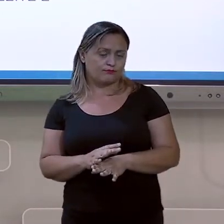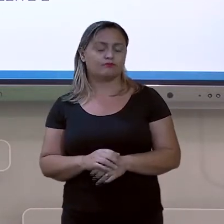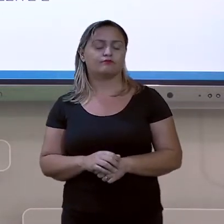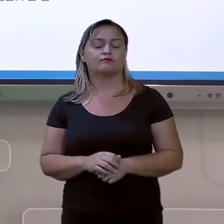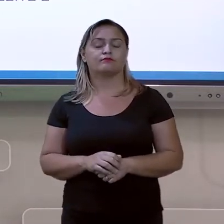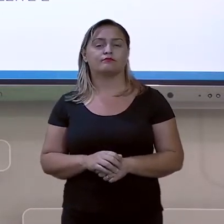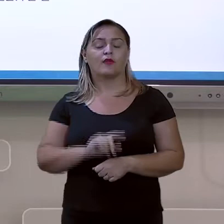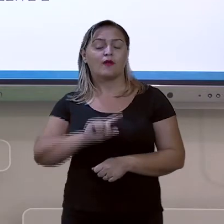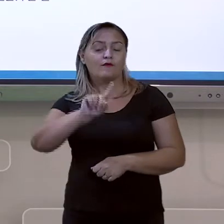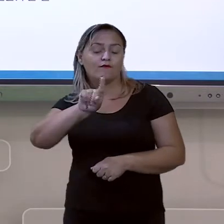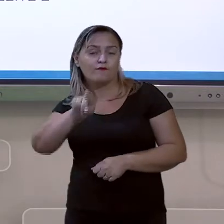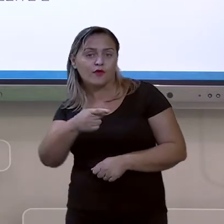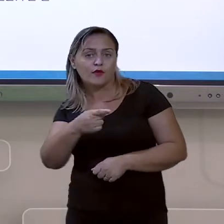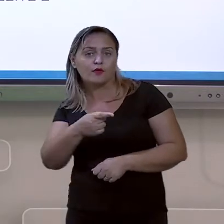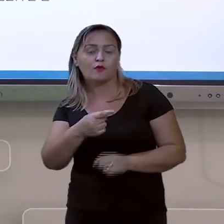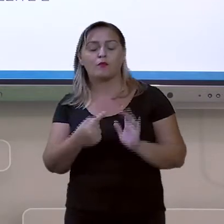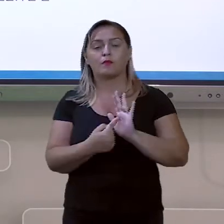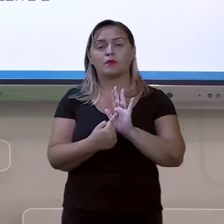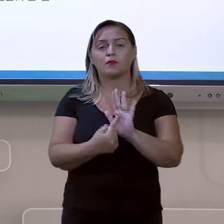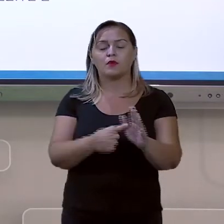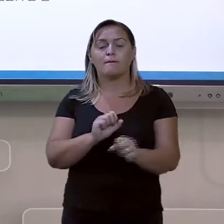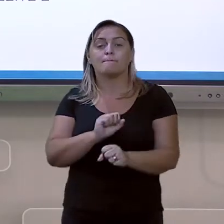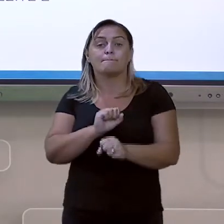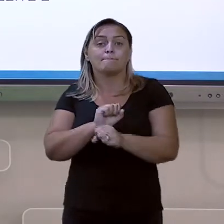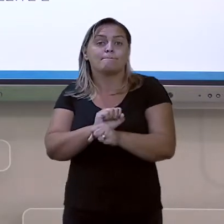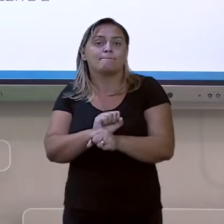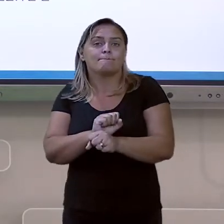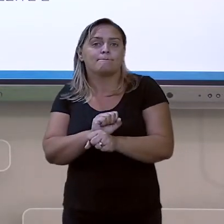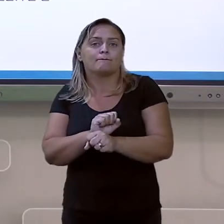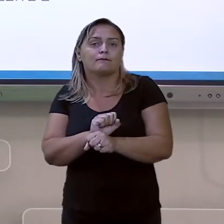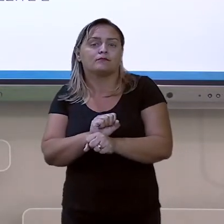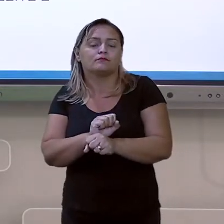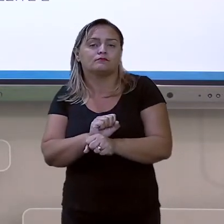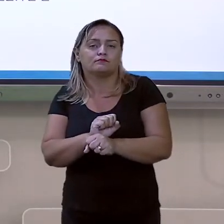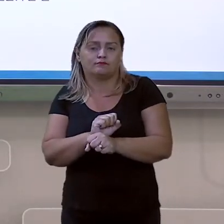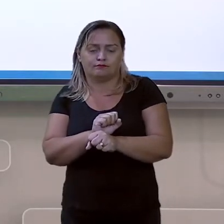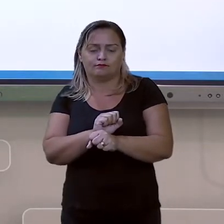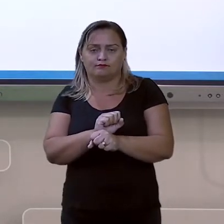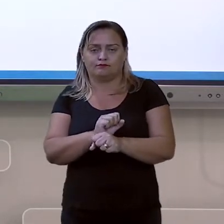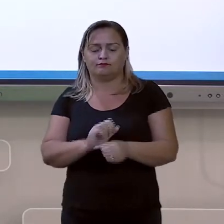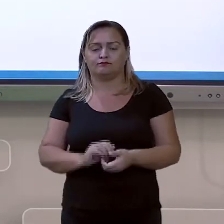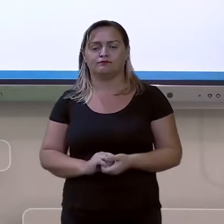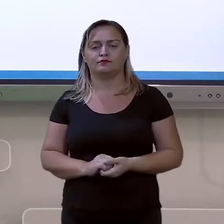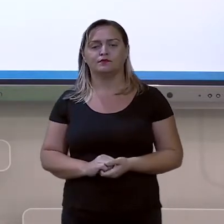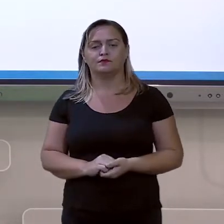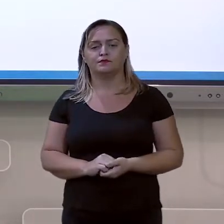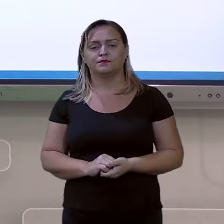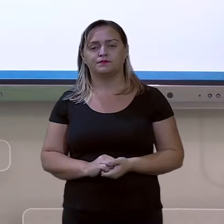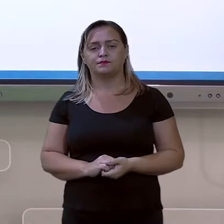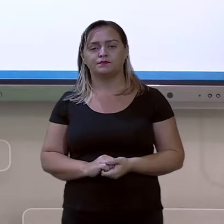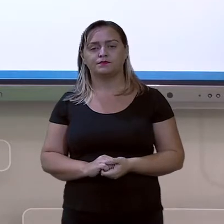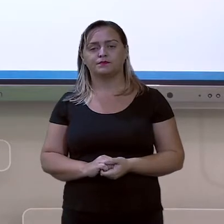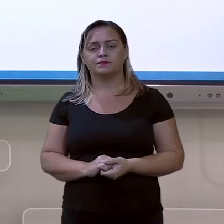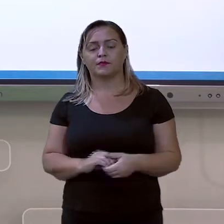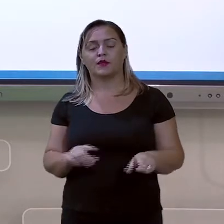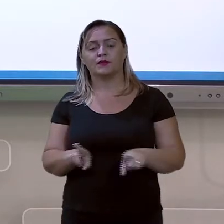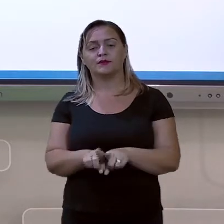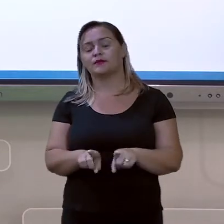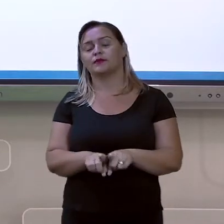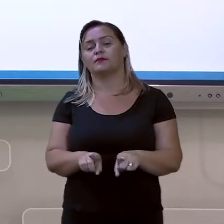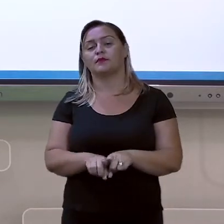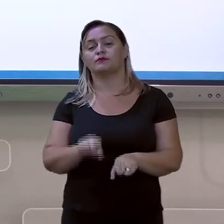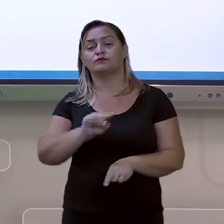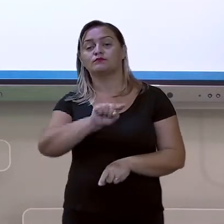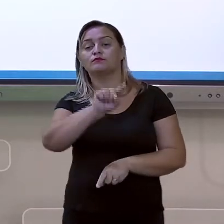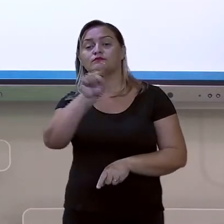mais é do que uma pausa ali na hora do discurso, certo? E o